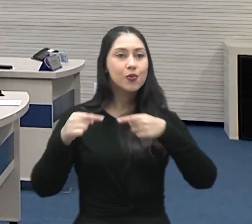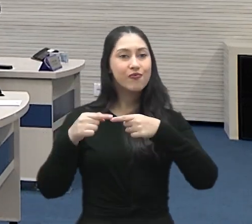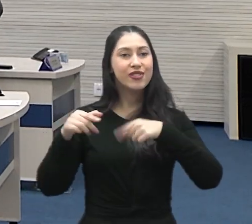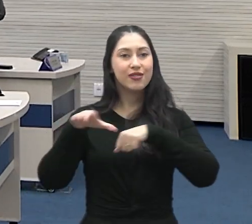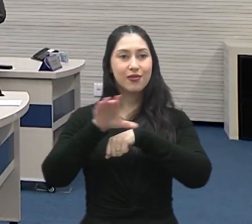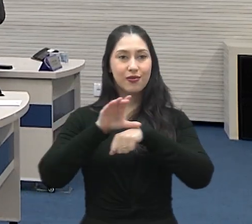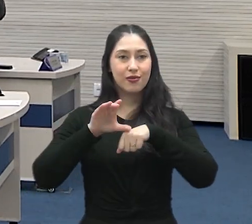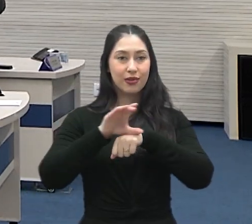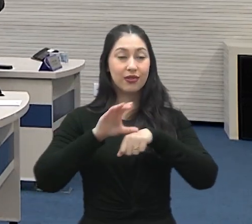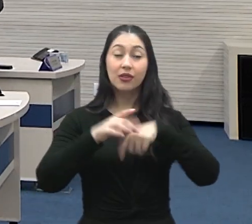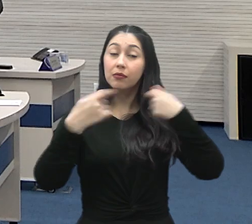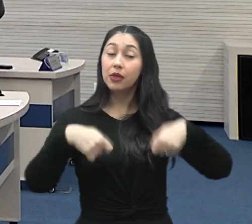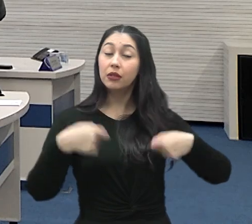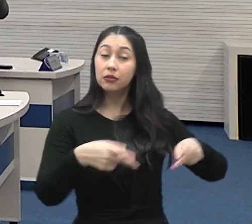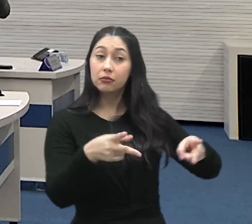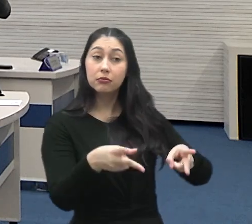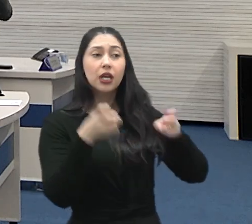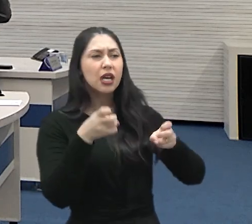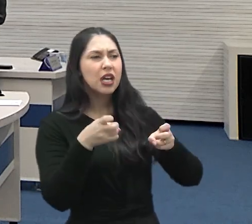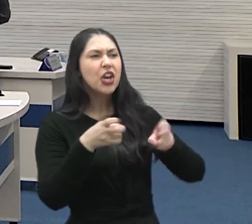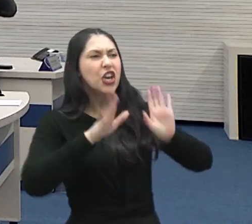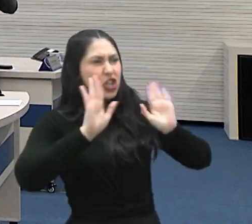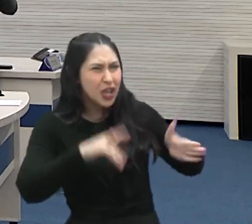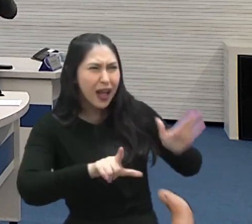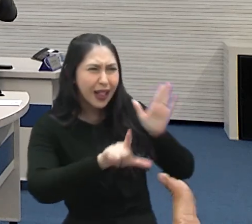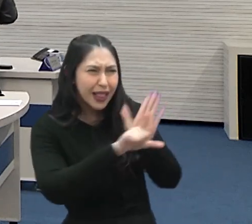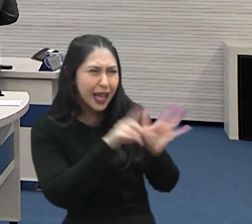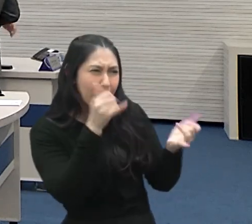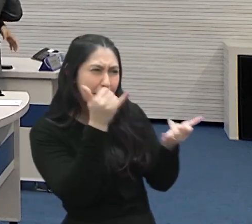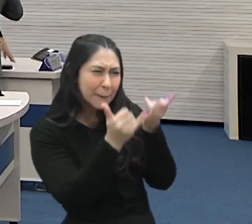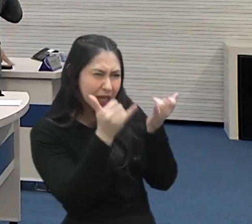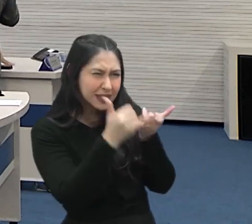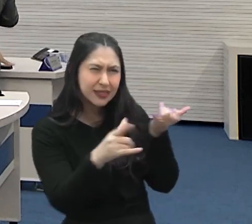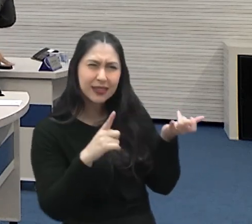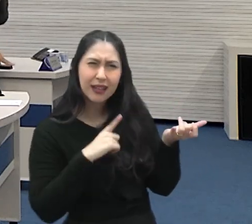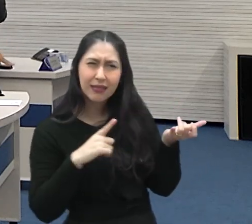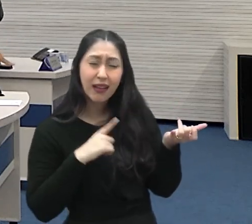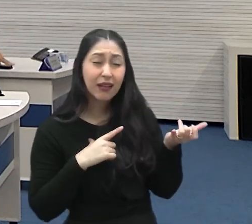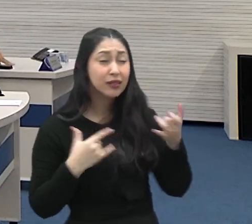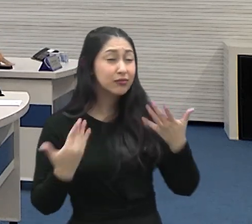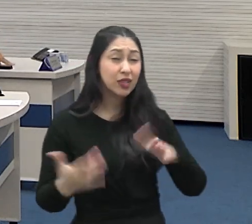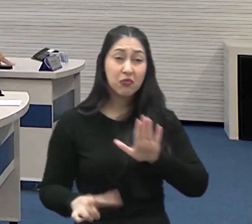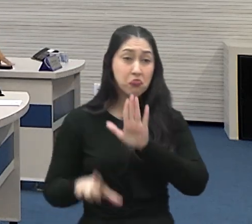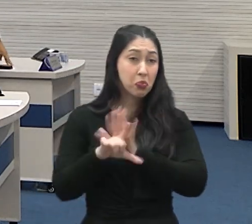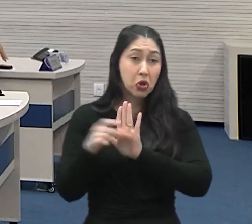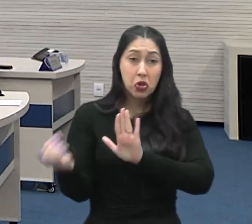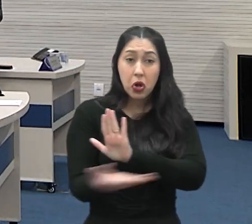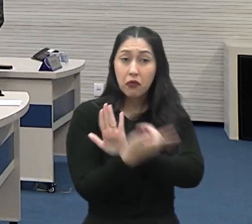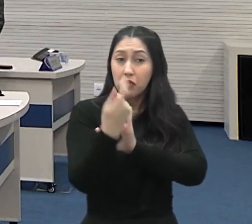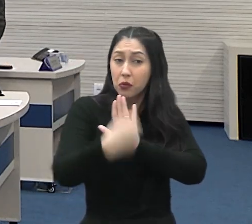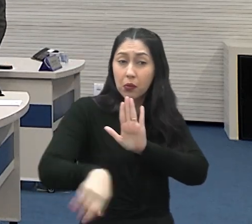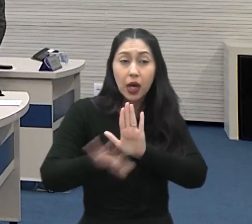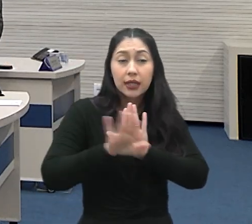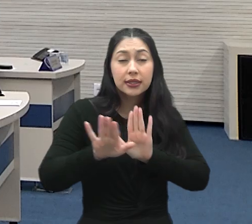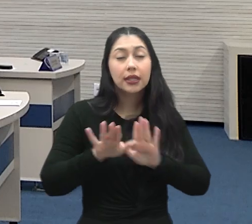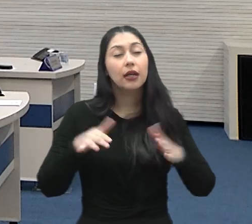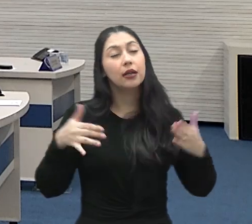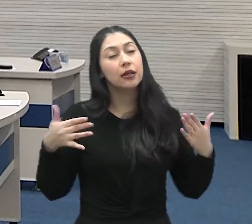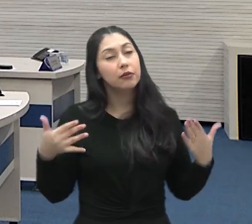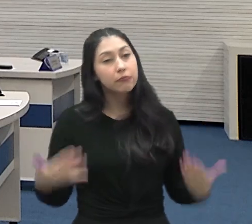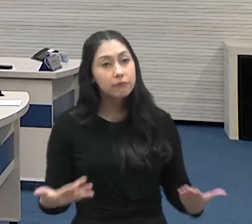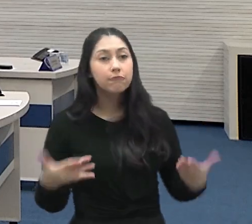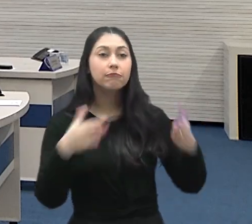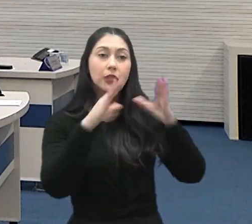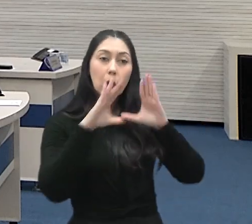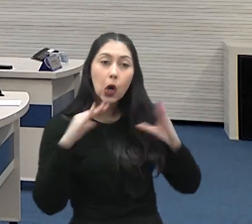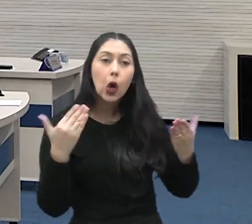sejam constitucionais, tem que verificar se já não tem uma legislação parecida no município, enfim, ela